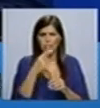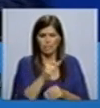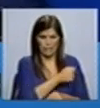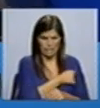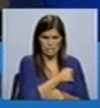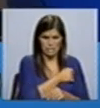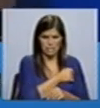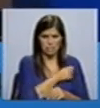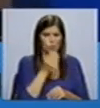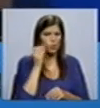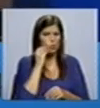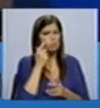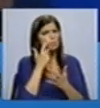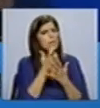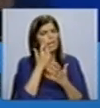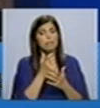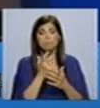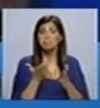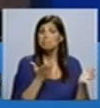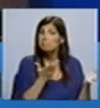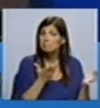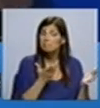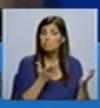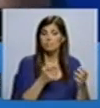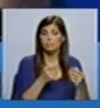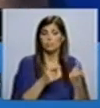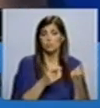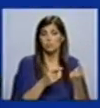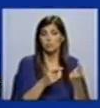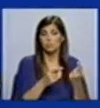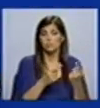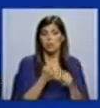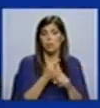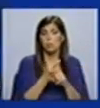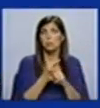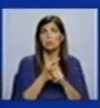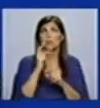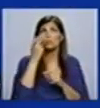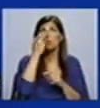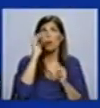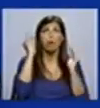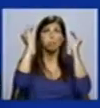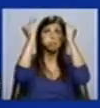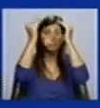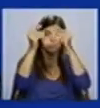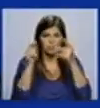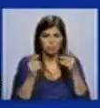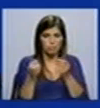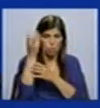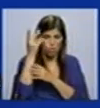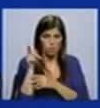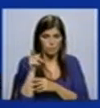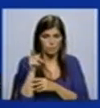fundo, como é que é notável que, se calhar, um produto espacial, ou que nasceu no contexto da exploração